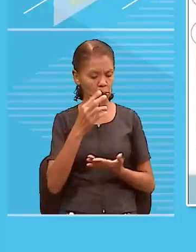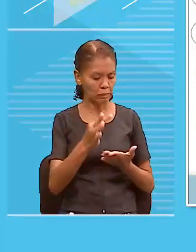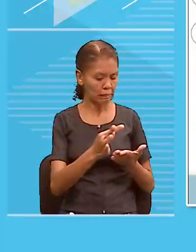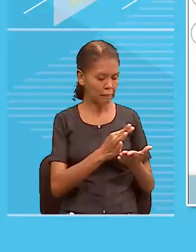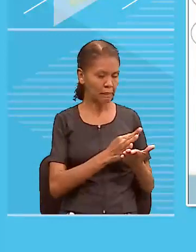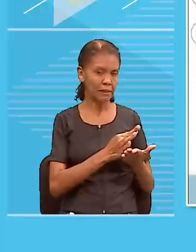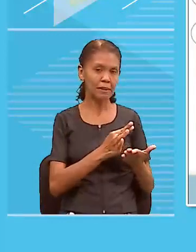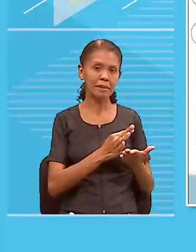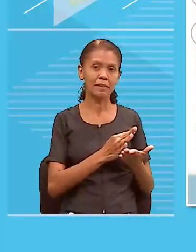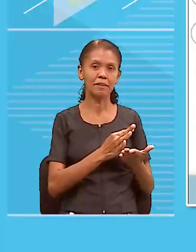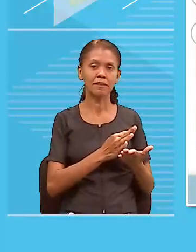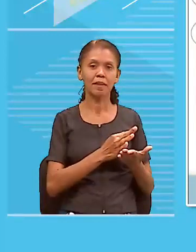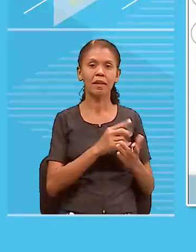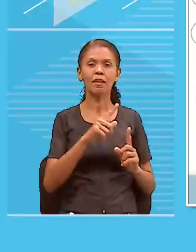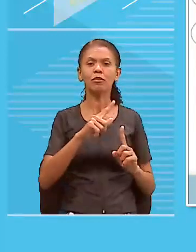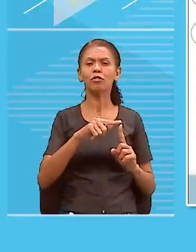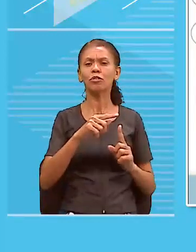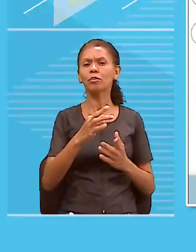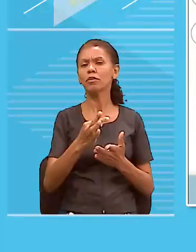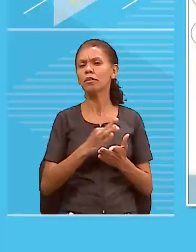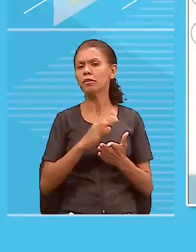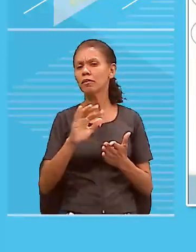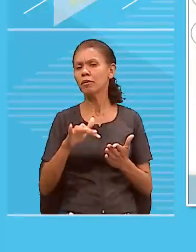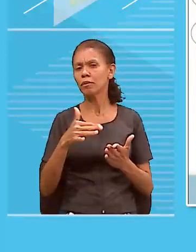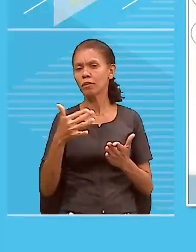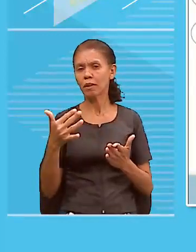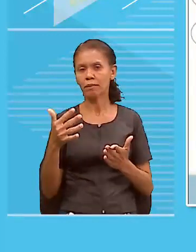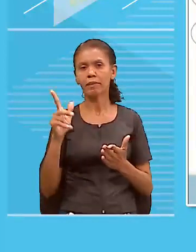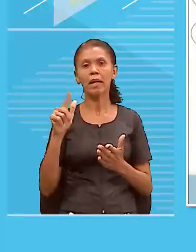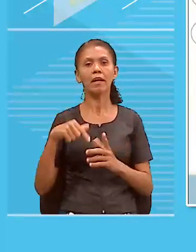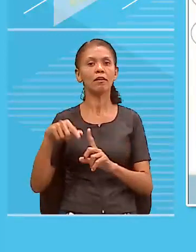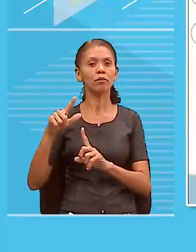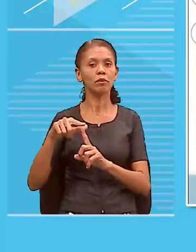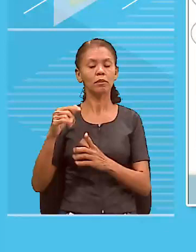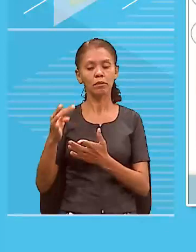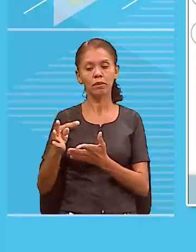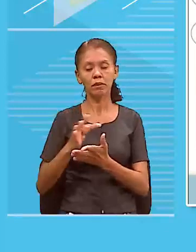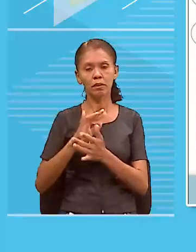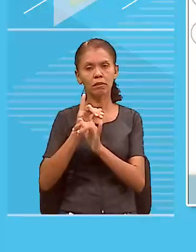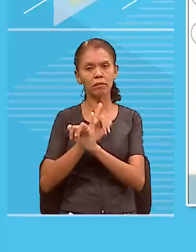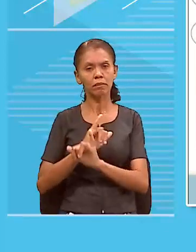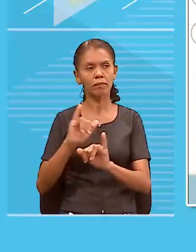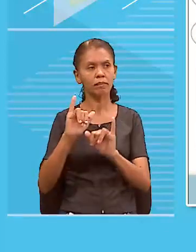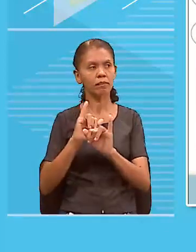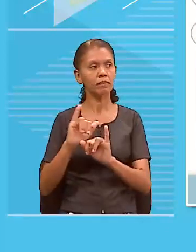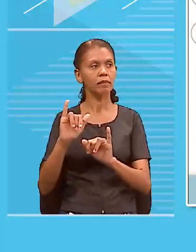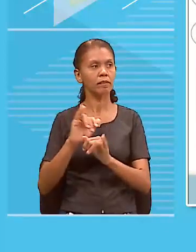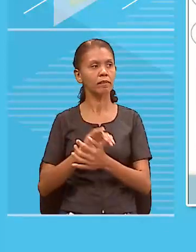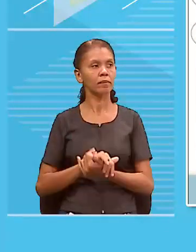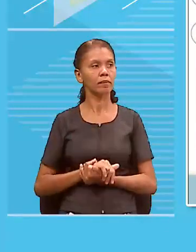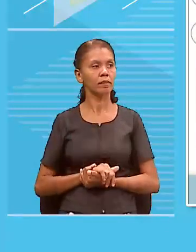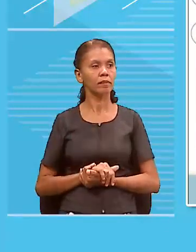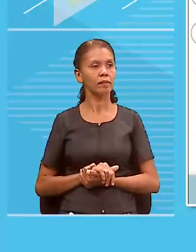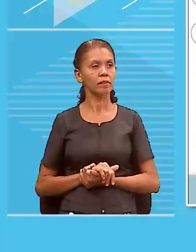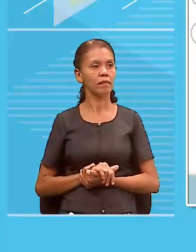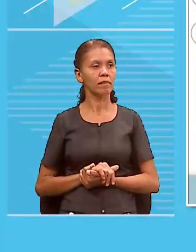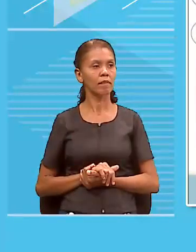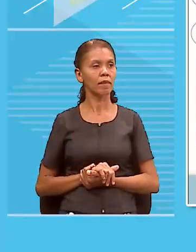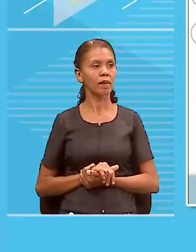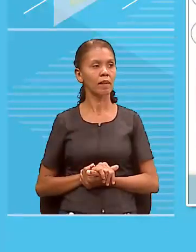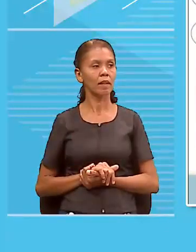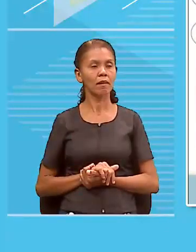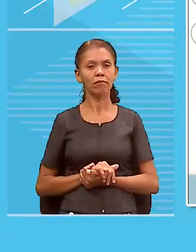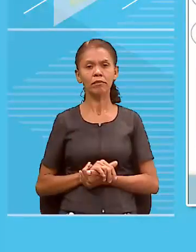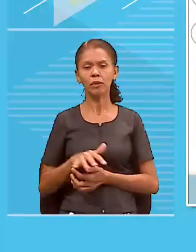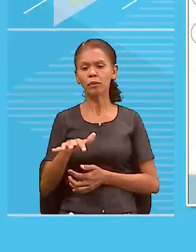texto informativo para você que está me trazendo aí dados em alguém está se apresentando em que ambiente isso